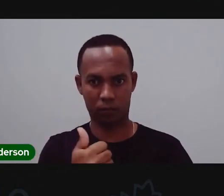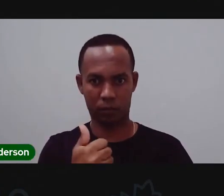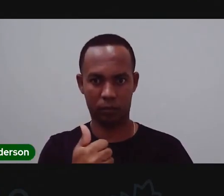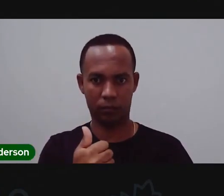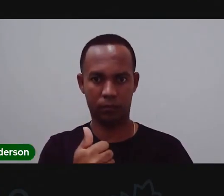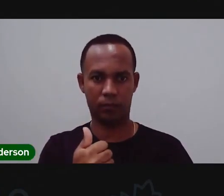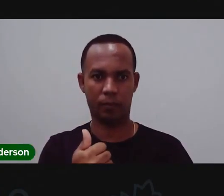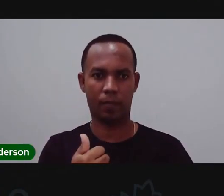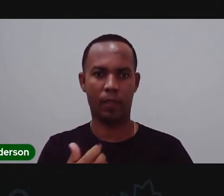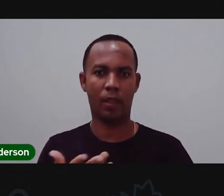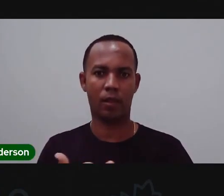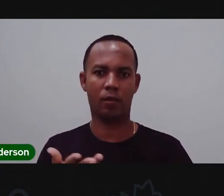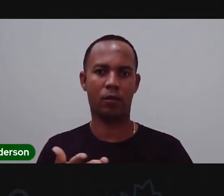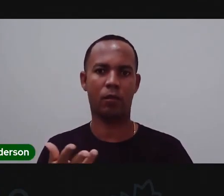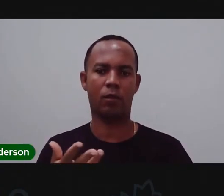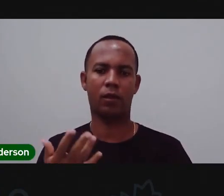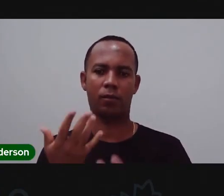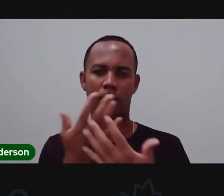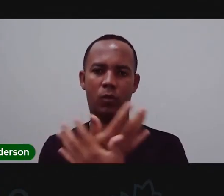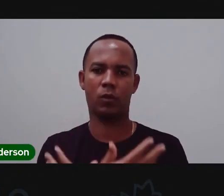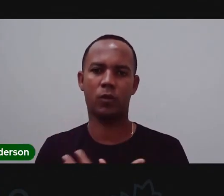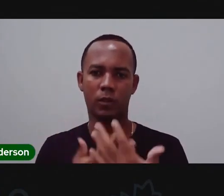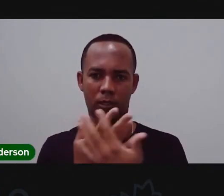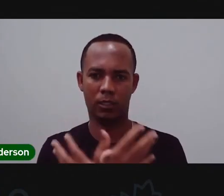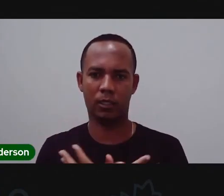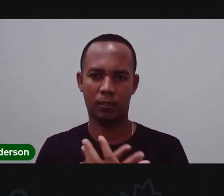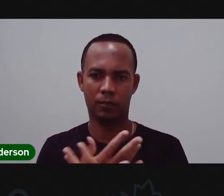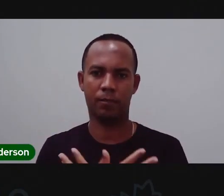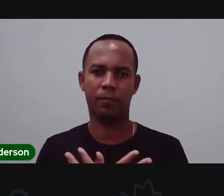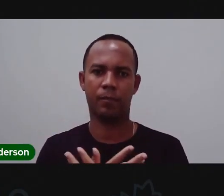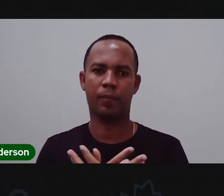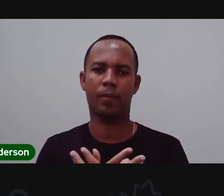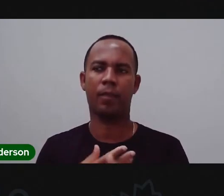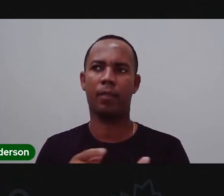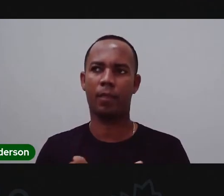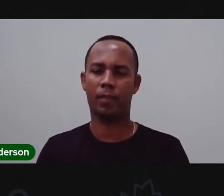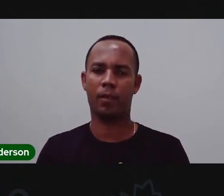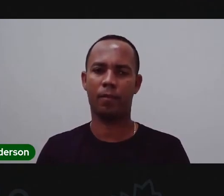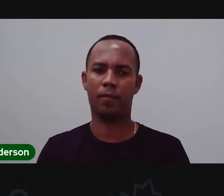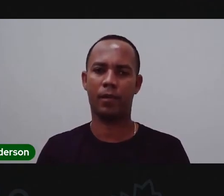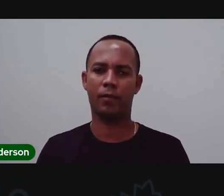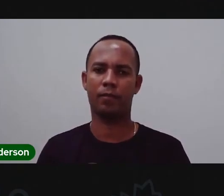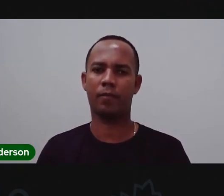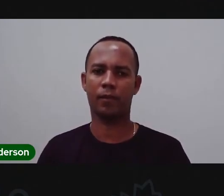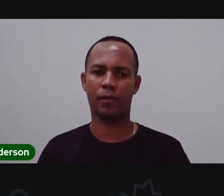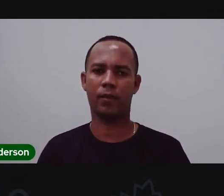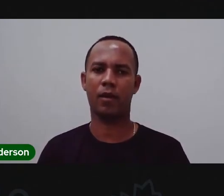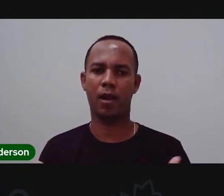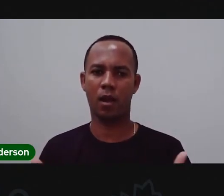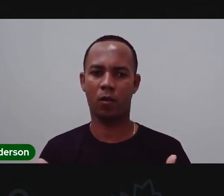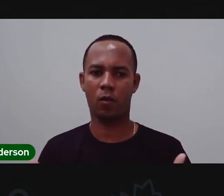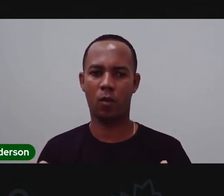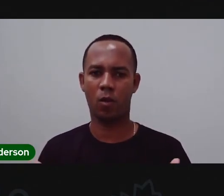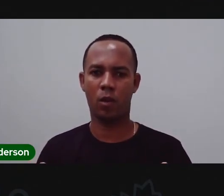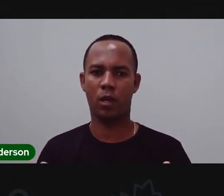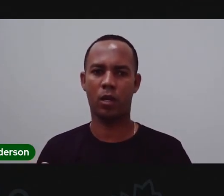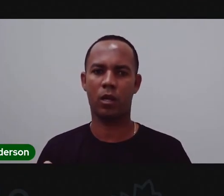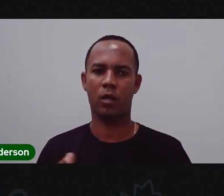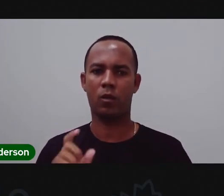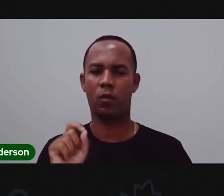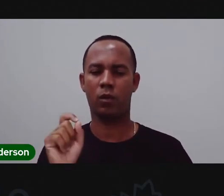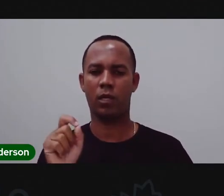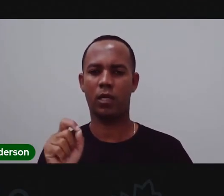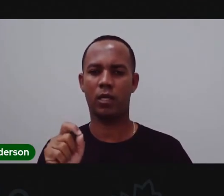certo? Bom, a gente vai ouvir essa música mais uma vez, e agora, na verdade, a gente vai ter um